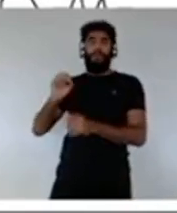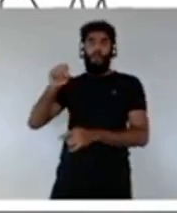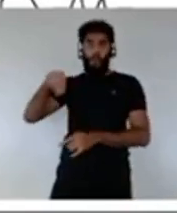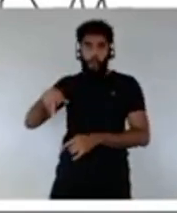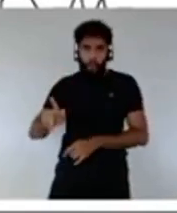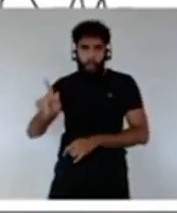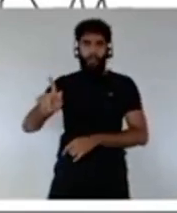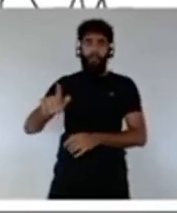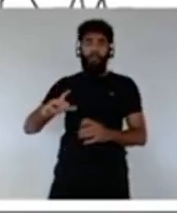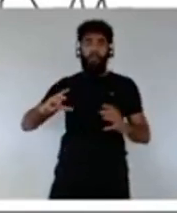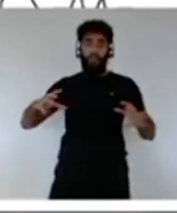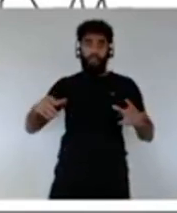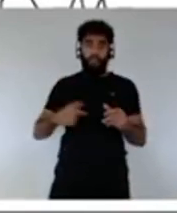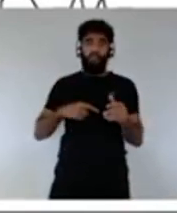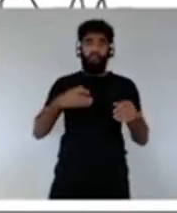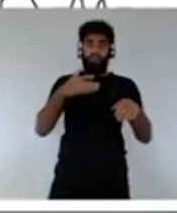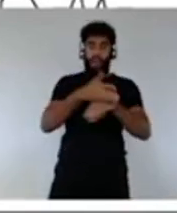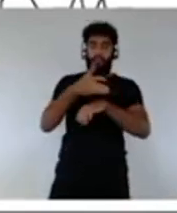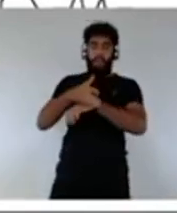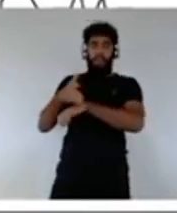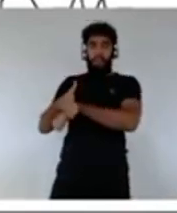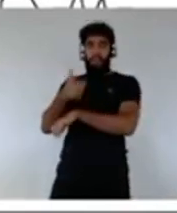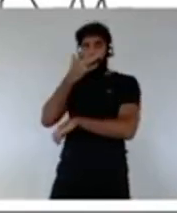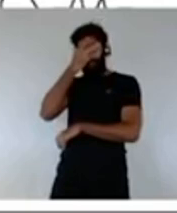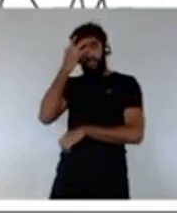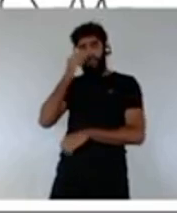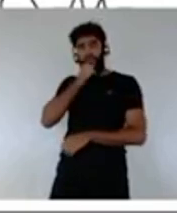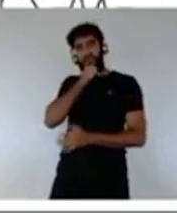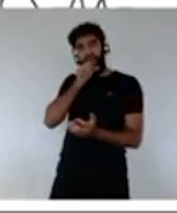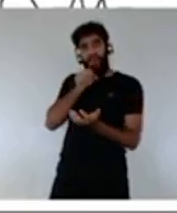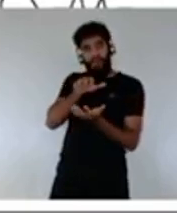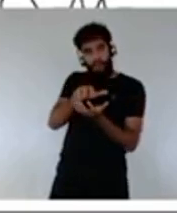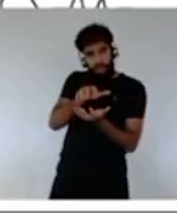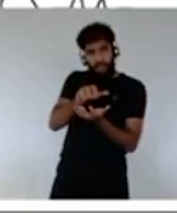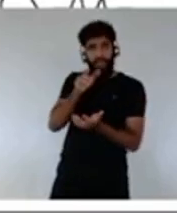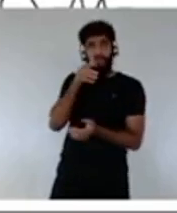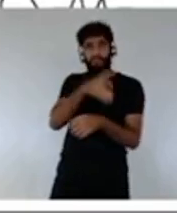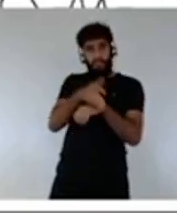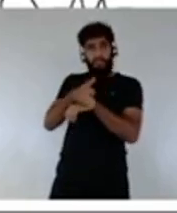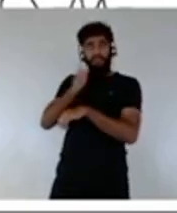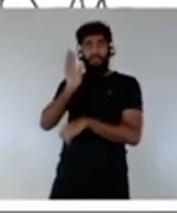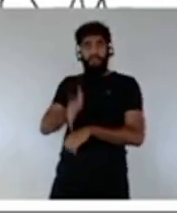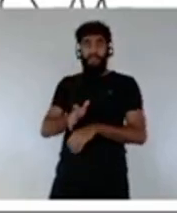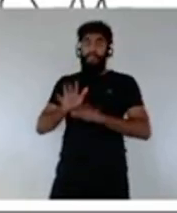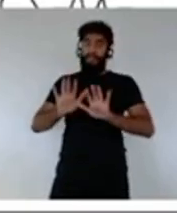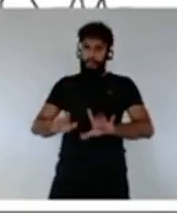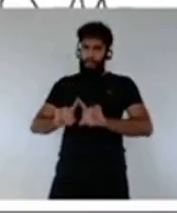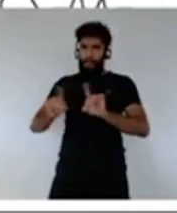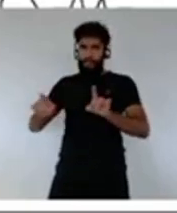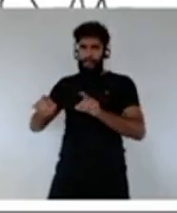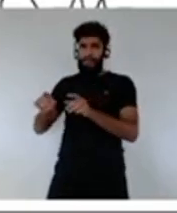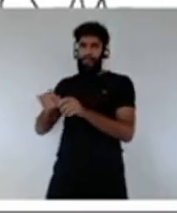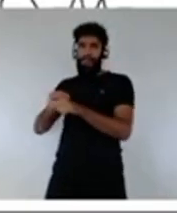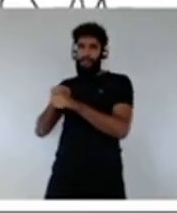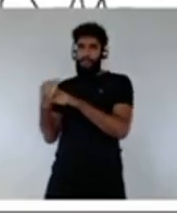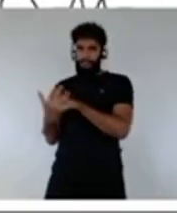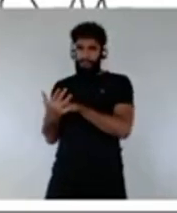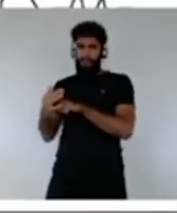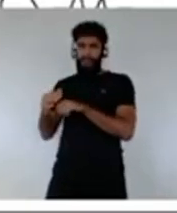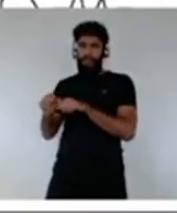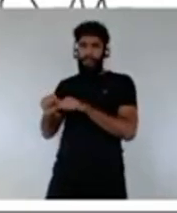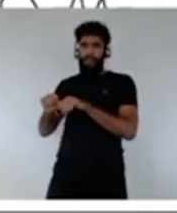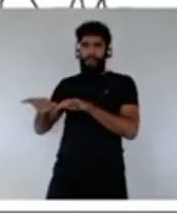isso. Então, isso tudo tem muita visibilidade, já tinha antes, mas a pandemia tinha algumas coisas que